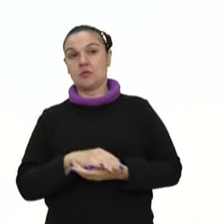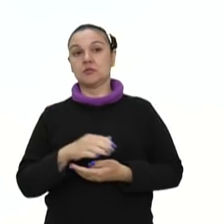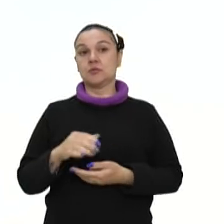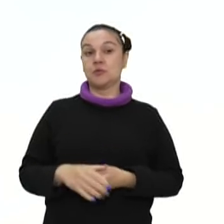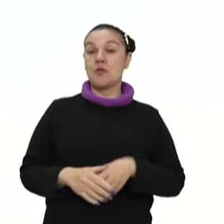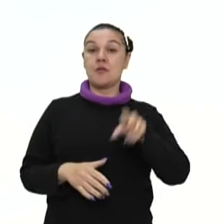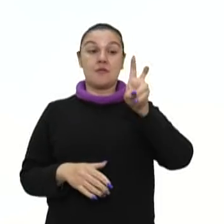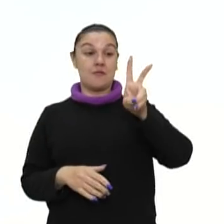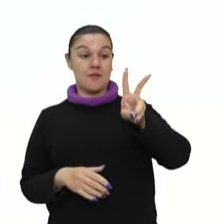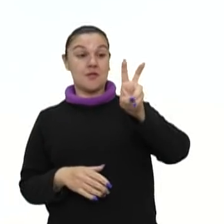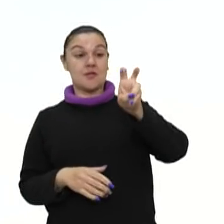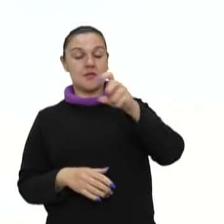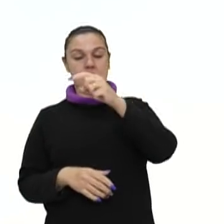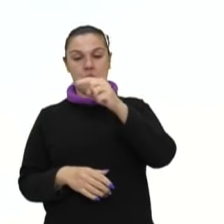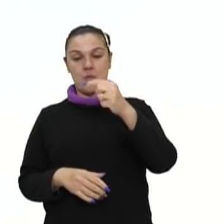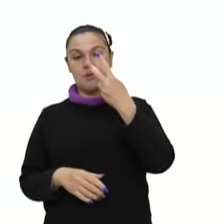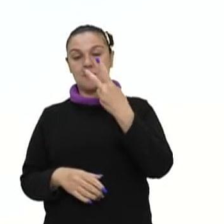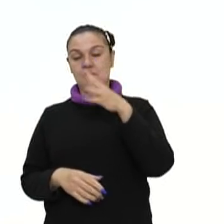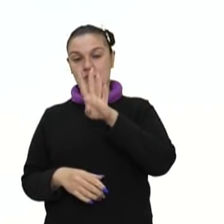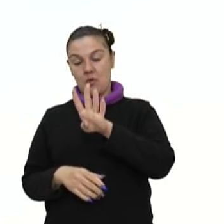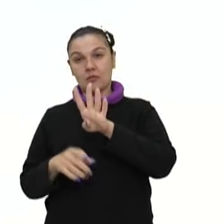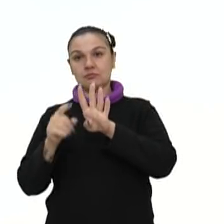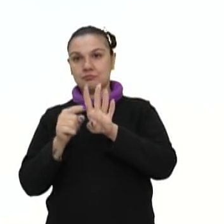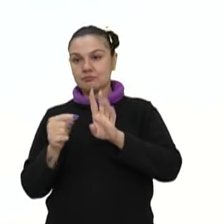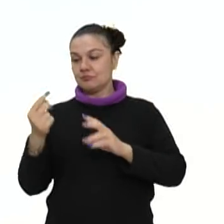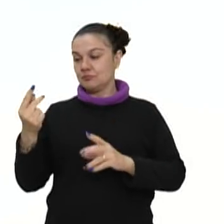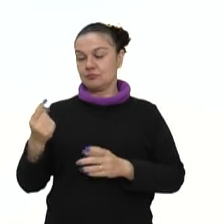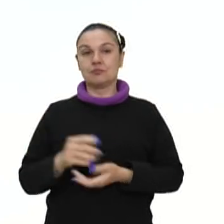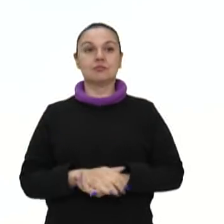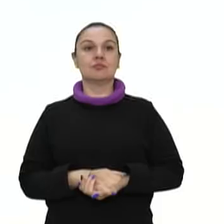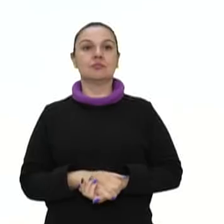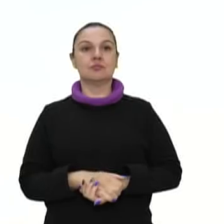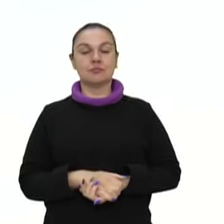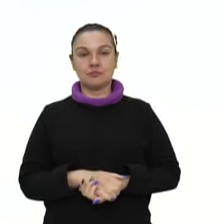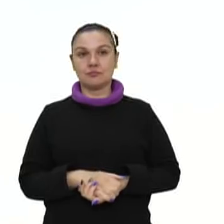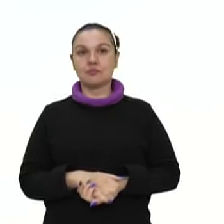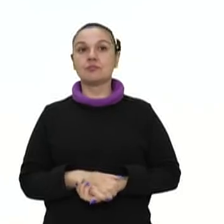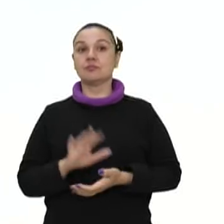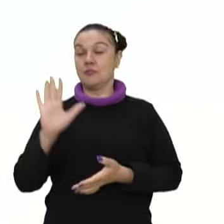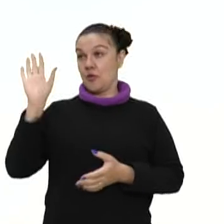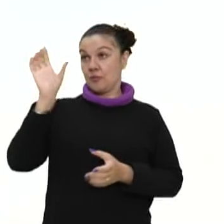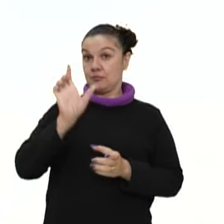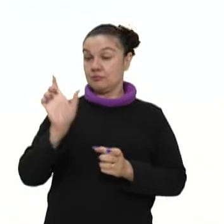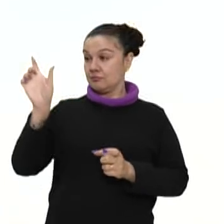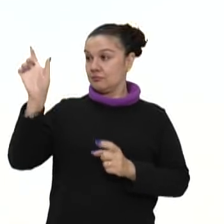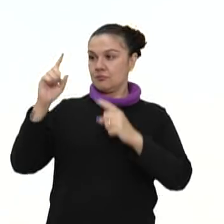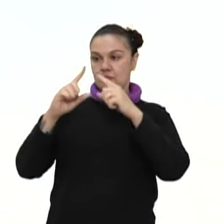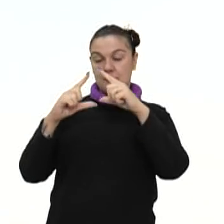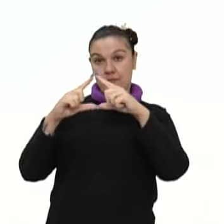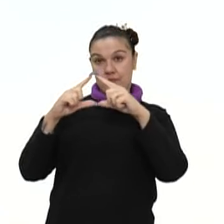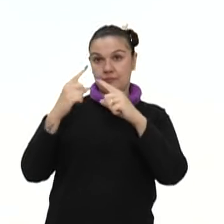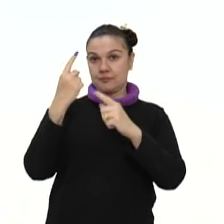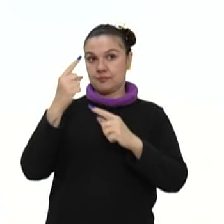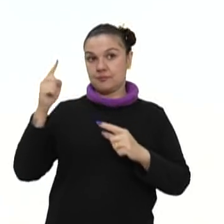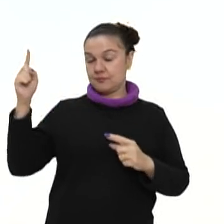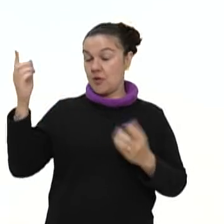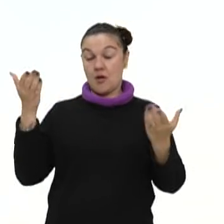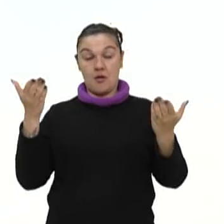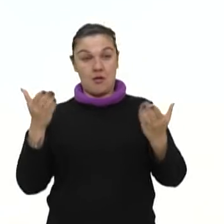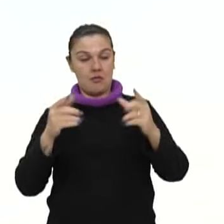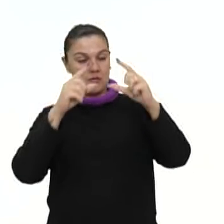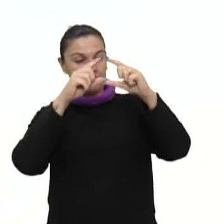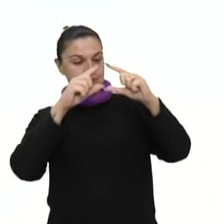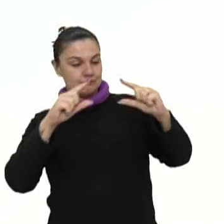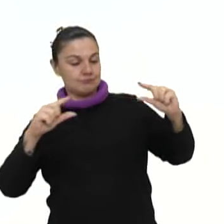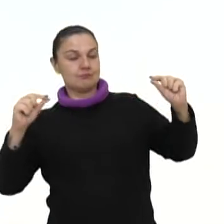é igual a 1. Então, marca o delta lá, o delta vale 1, né? E vamos calcular a fórmula de Bhaskara aqui,